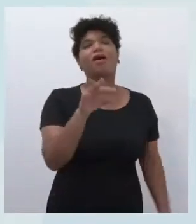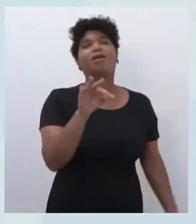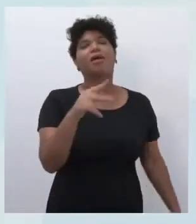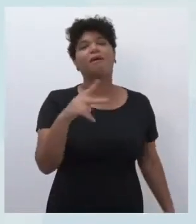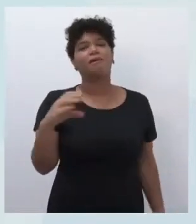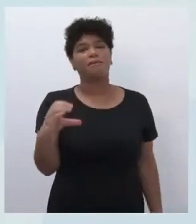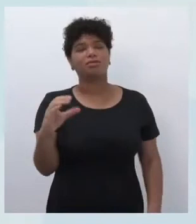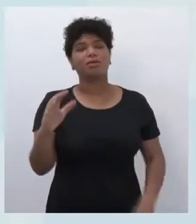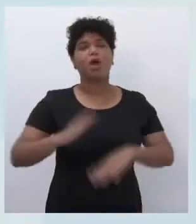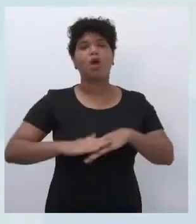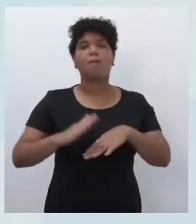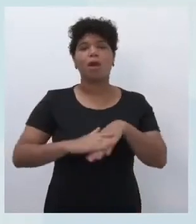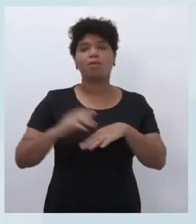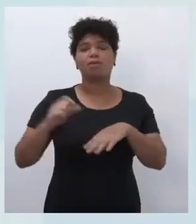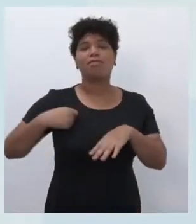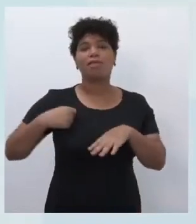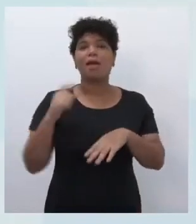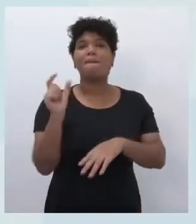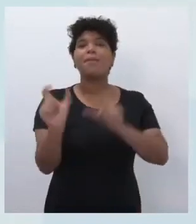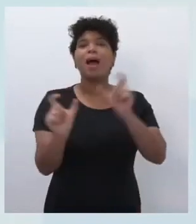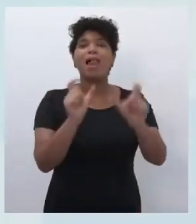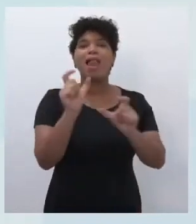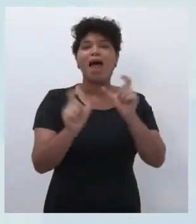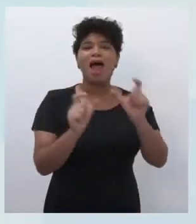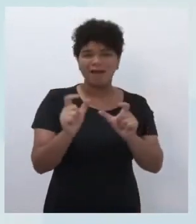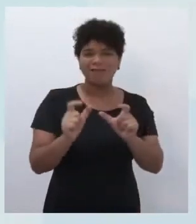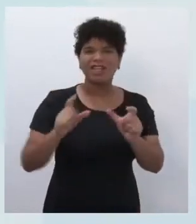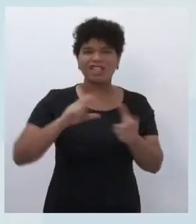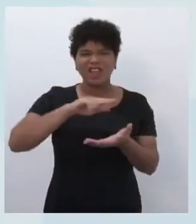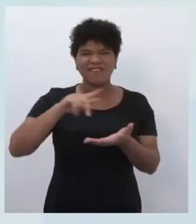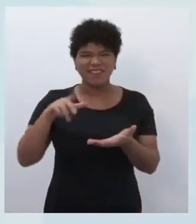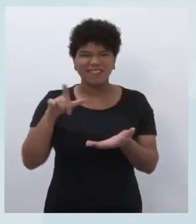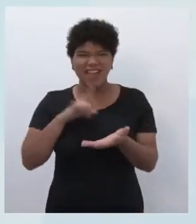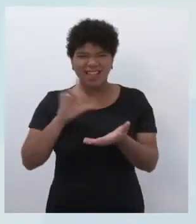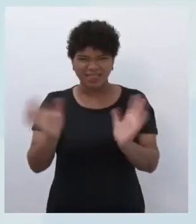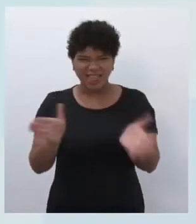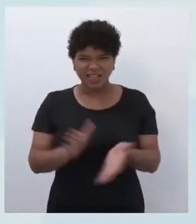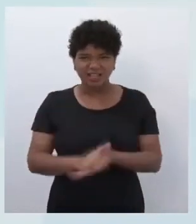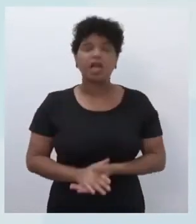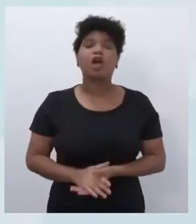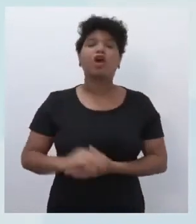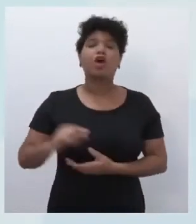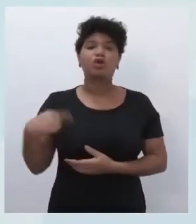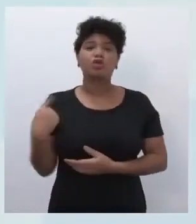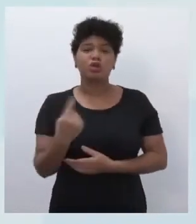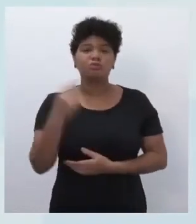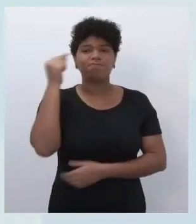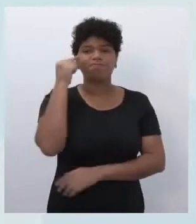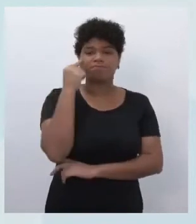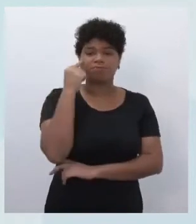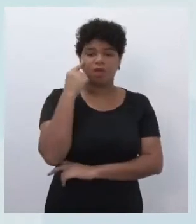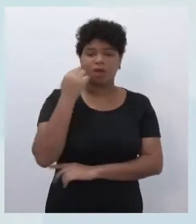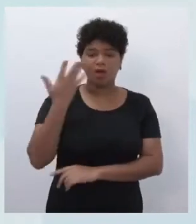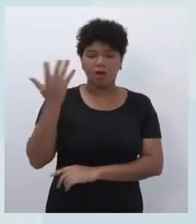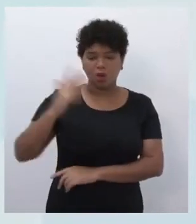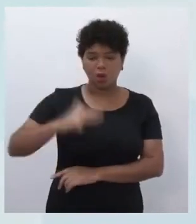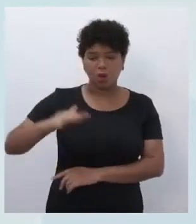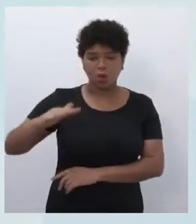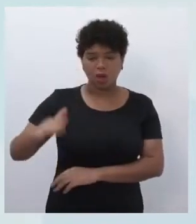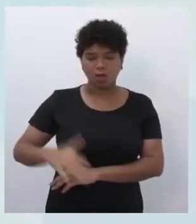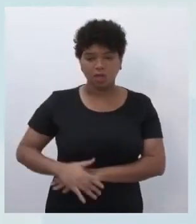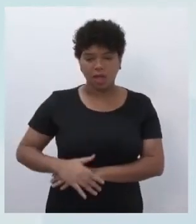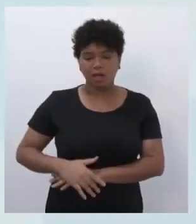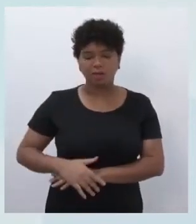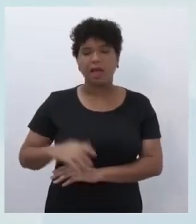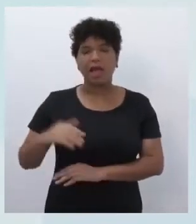para o trabalho com lista de palavras, da cruzada e tudo mais. E aí agora a gente pensando nas crianças do primeiro ano que